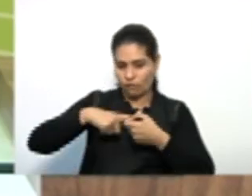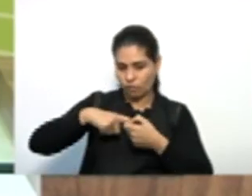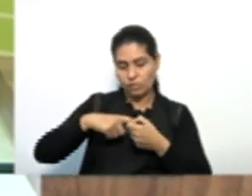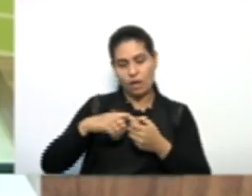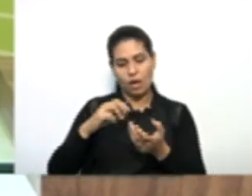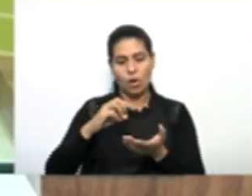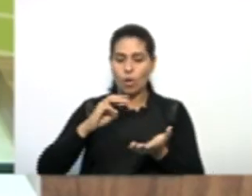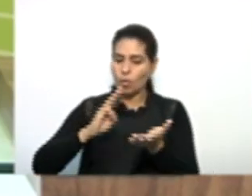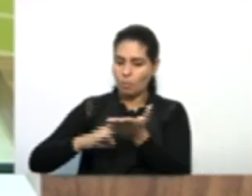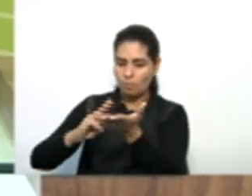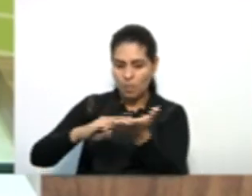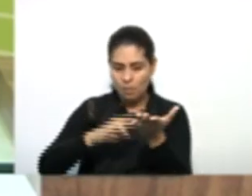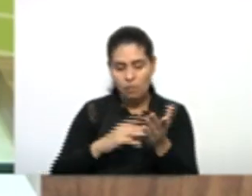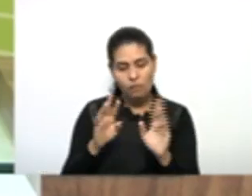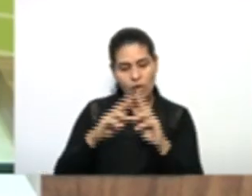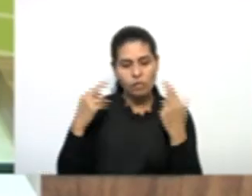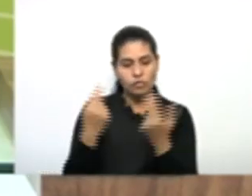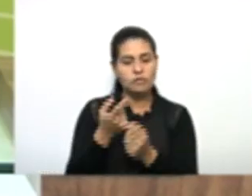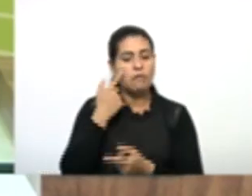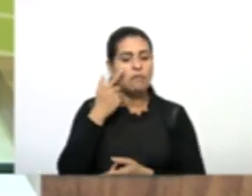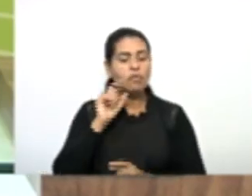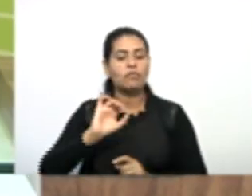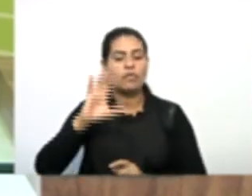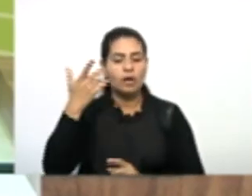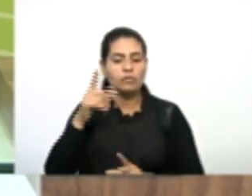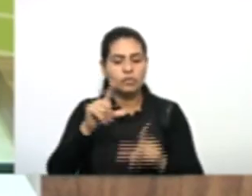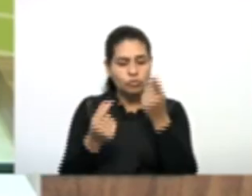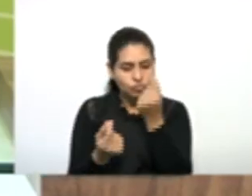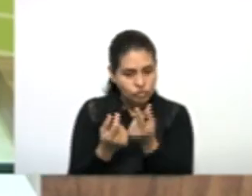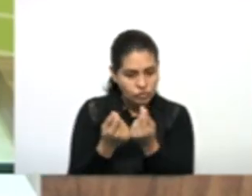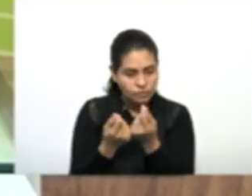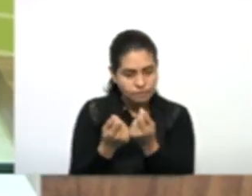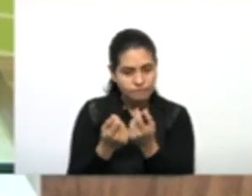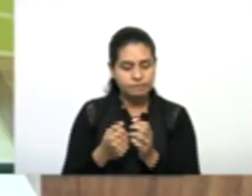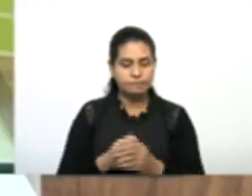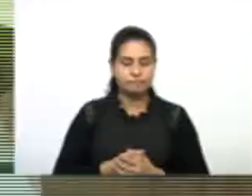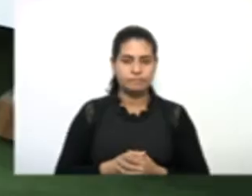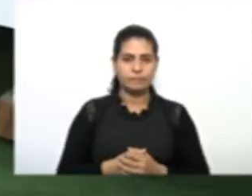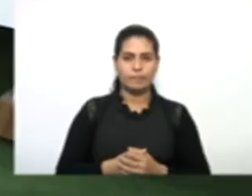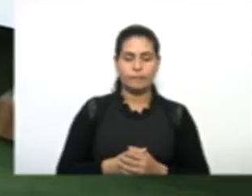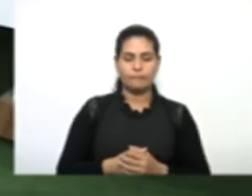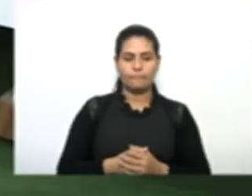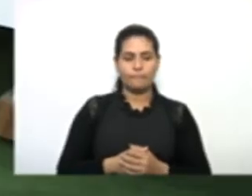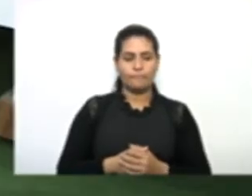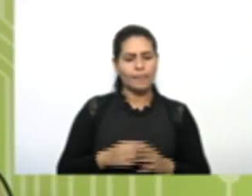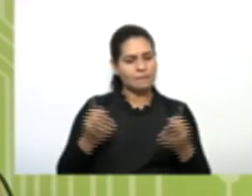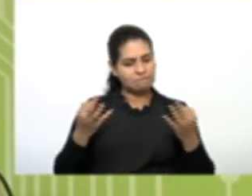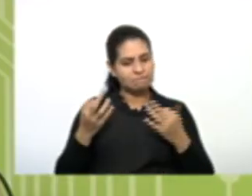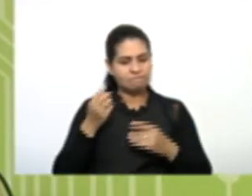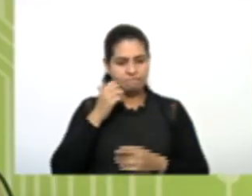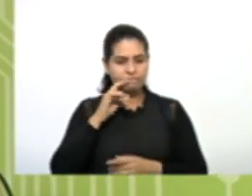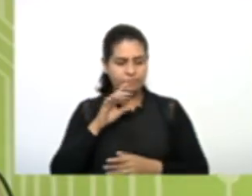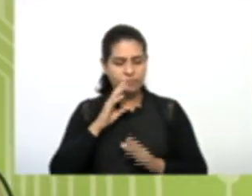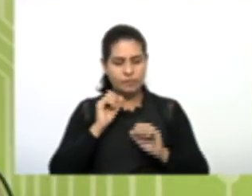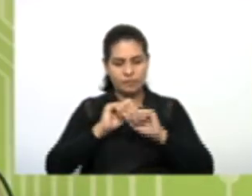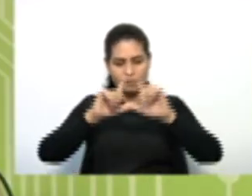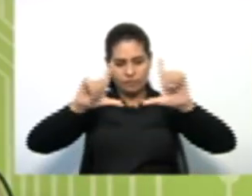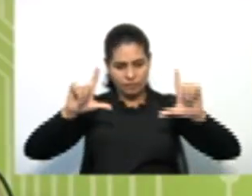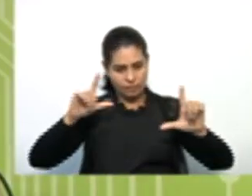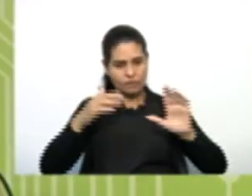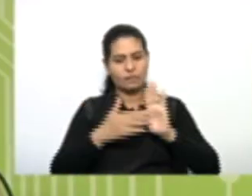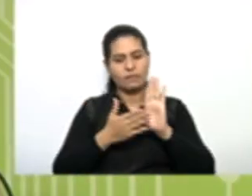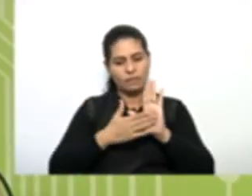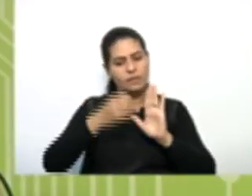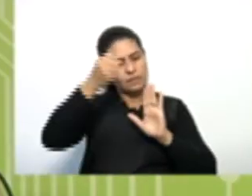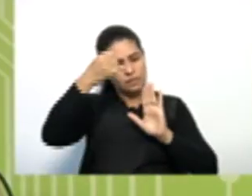cooperados vão se reunir e vão decidir o que vão fazer com aquelas sobras ali. Isso, excelente. A gente viu isso no slide, mas é exatamente o que o